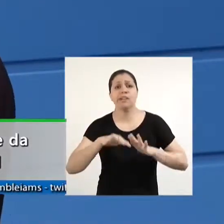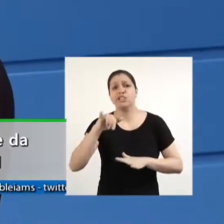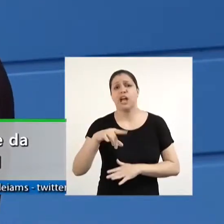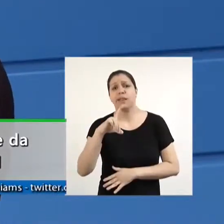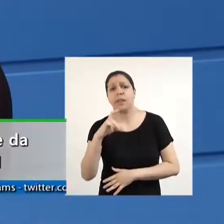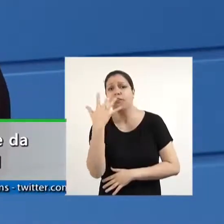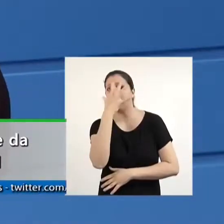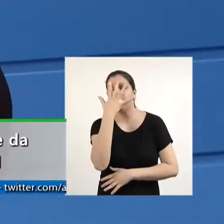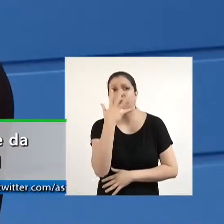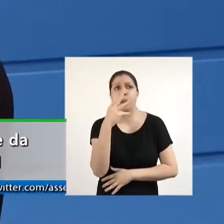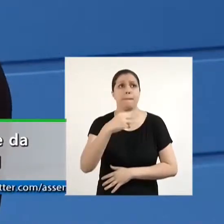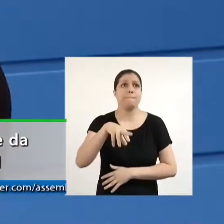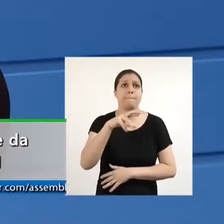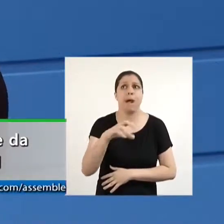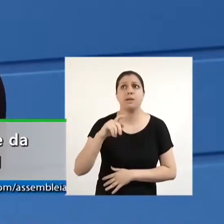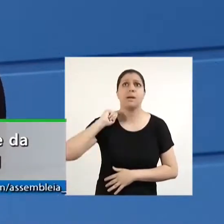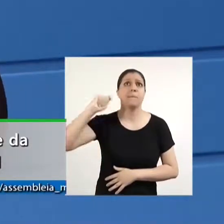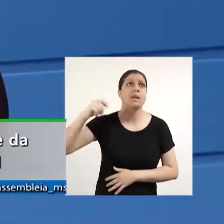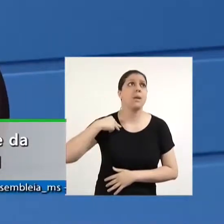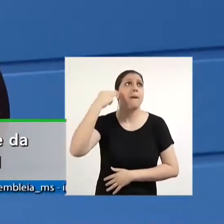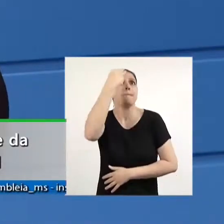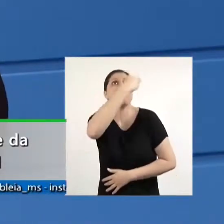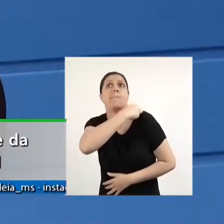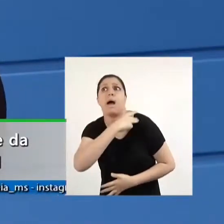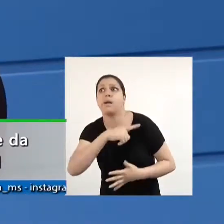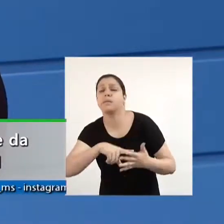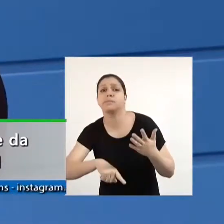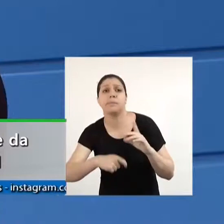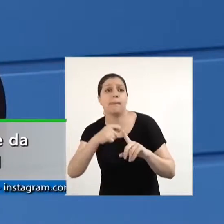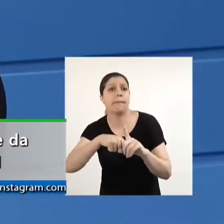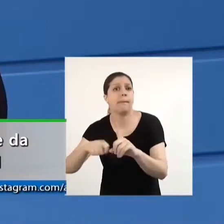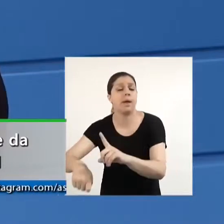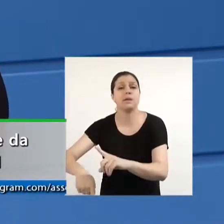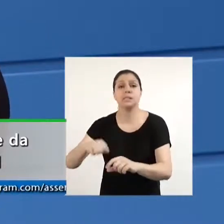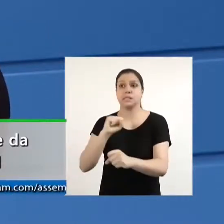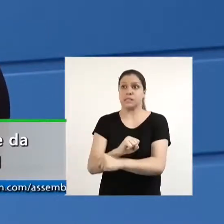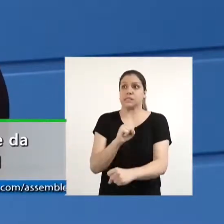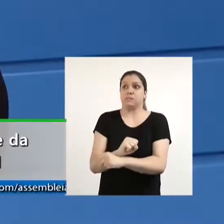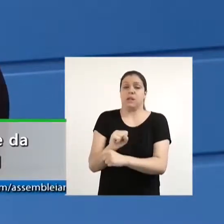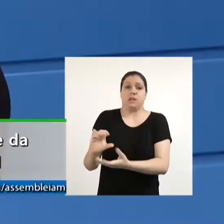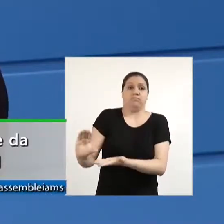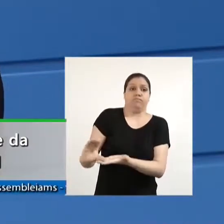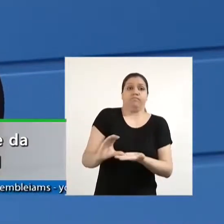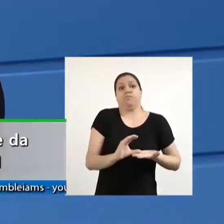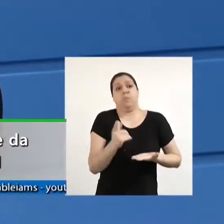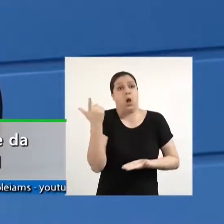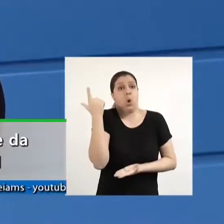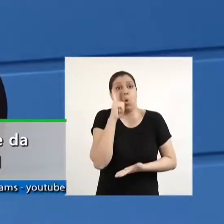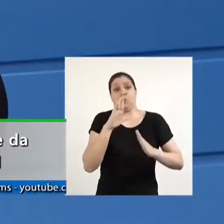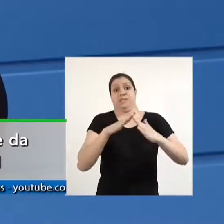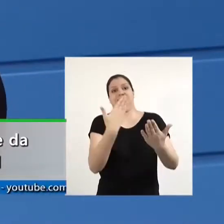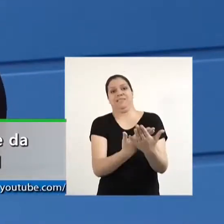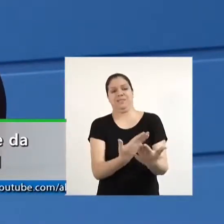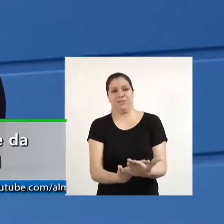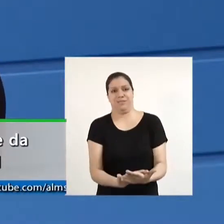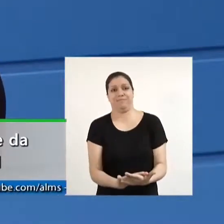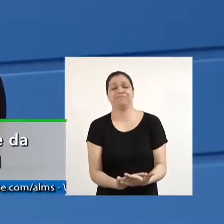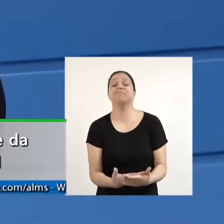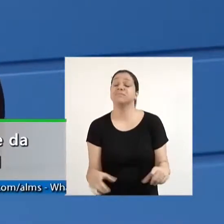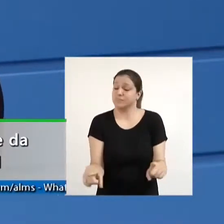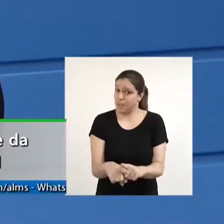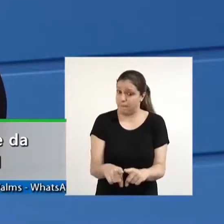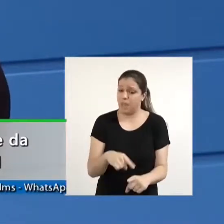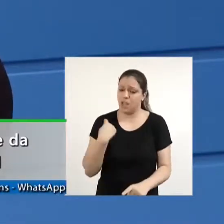março, abril, maio, esperando o primeiro repasse para poder manter essas escolas. Outra coisa que nós estamos dialogando